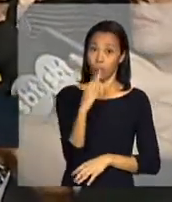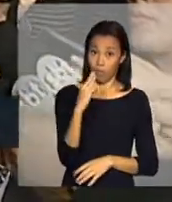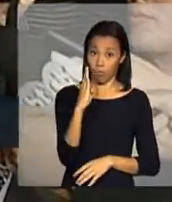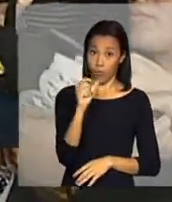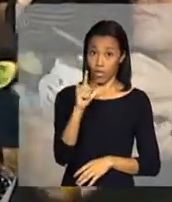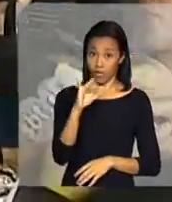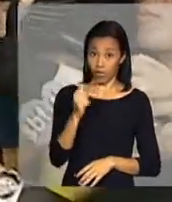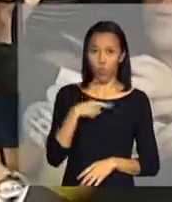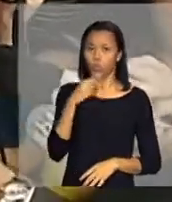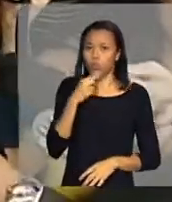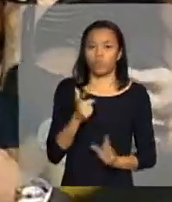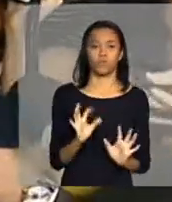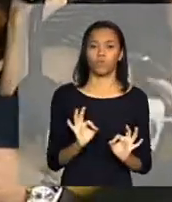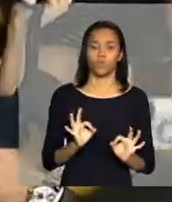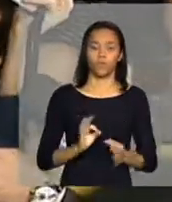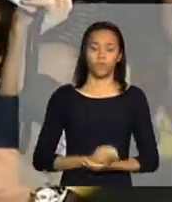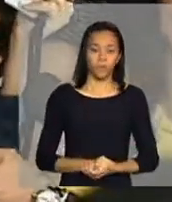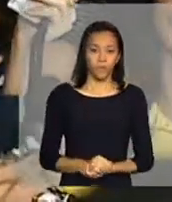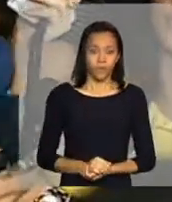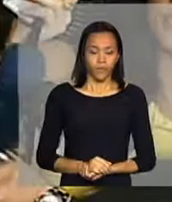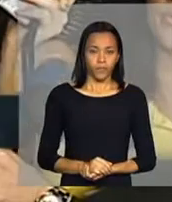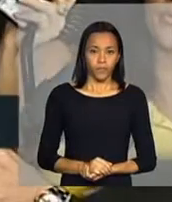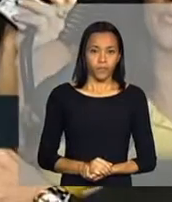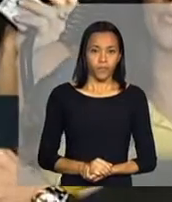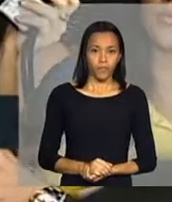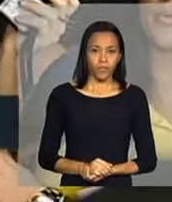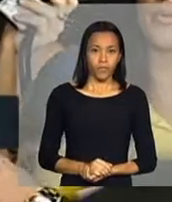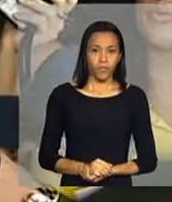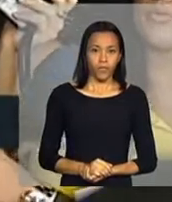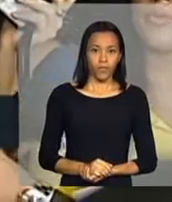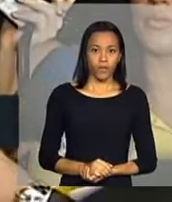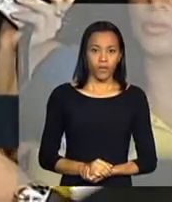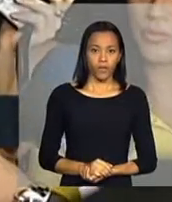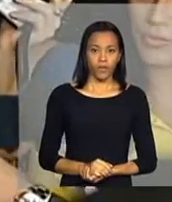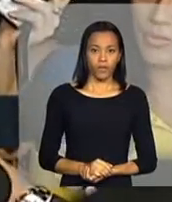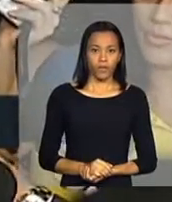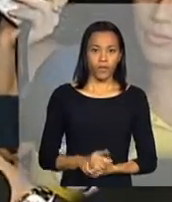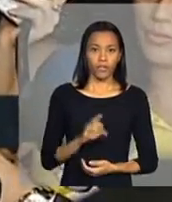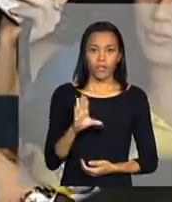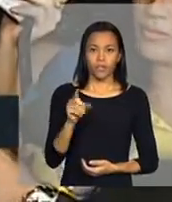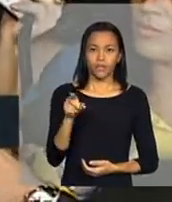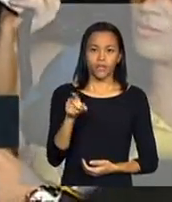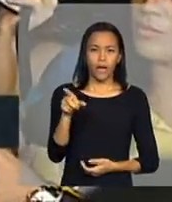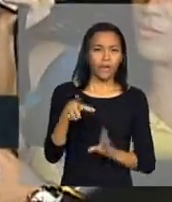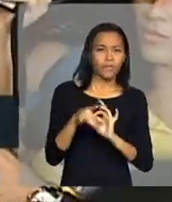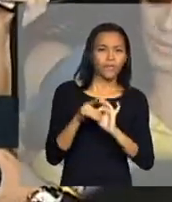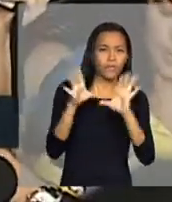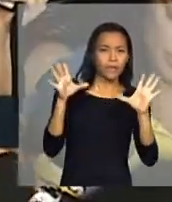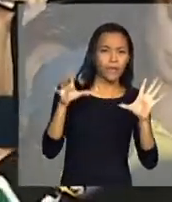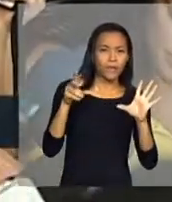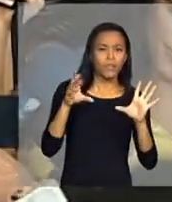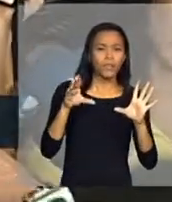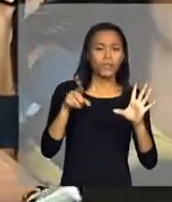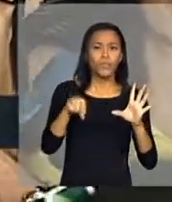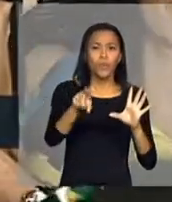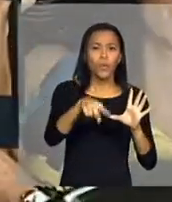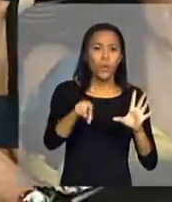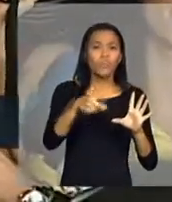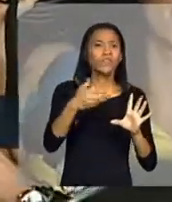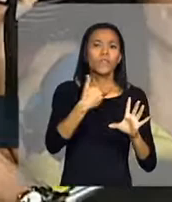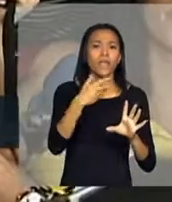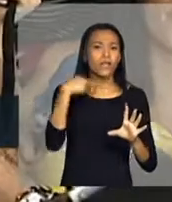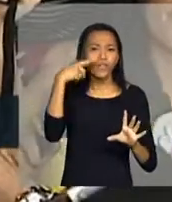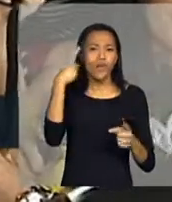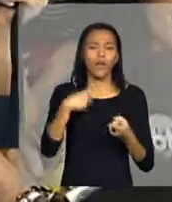razão de duvidar disso. Agora, para as famílias desses presos, o que o senhor diria? Está mais próximo à liberdade deles? O que o senhor, como advogado,